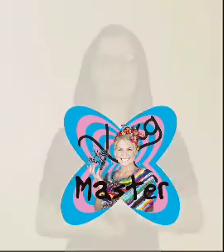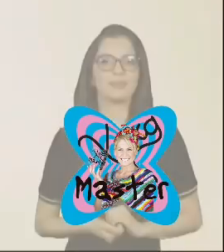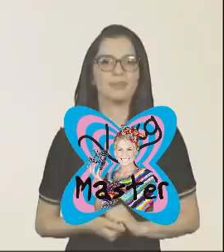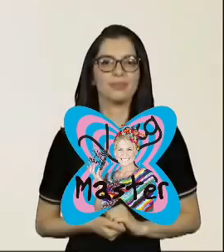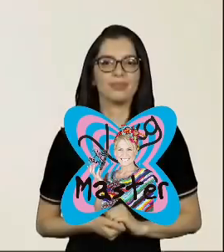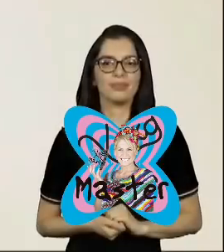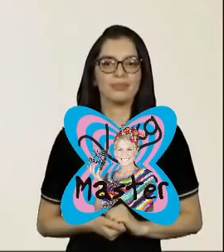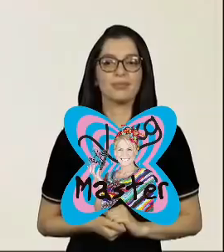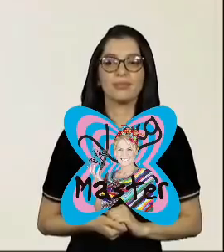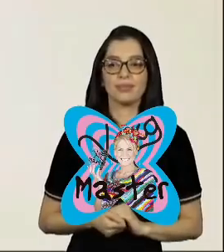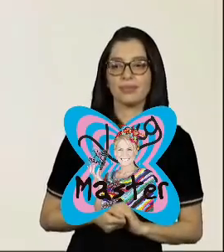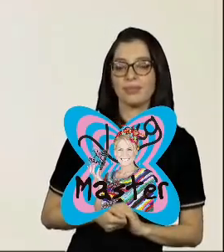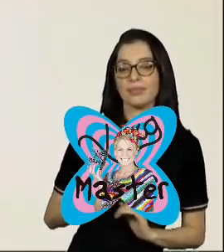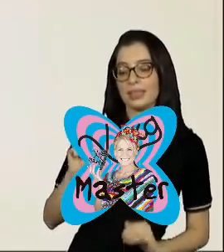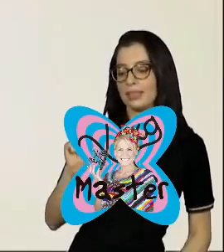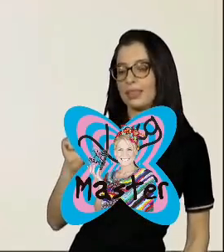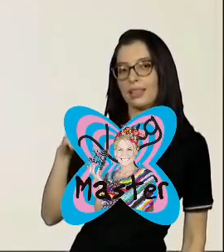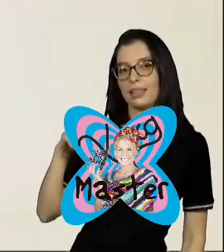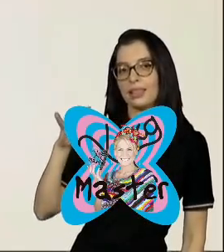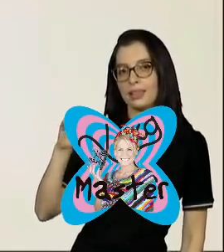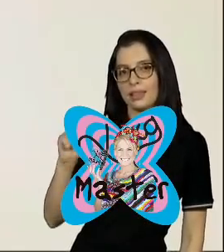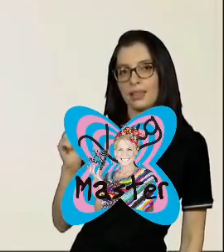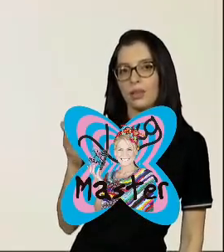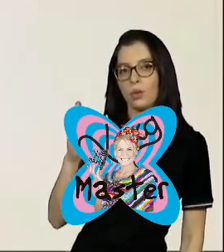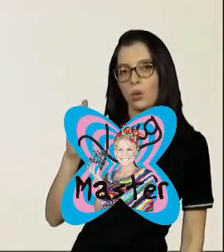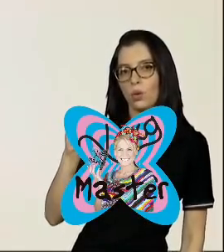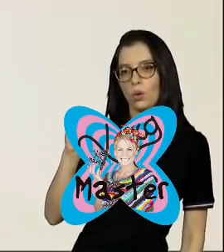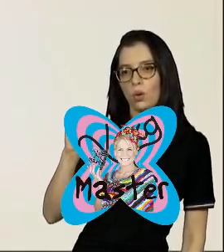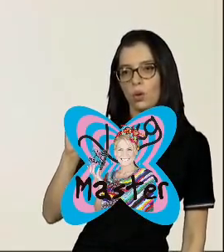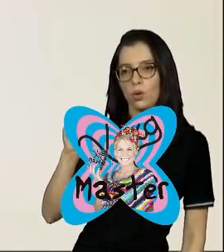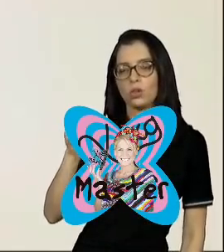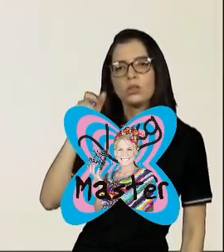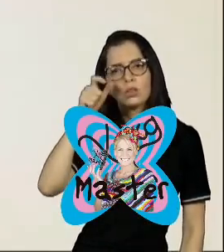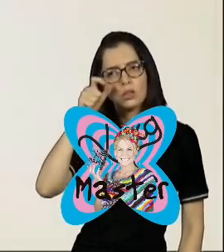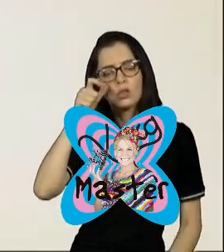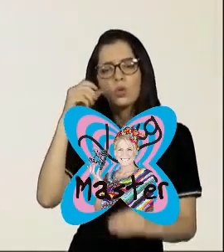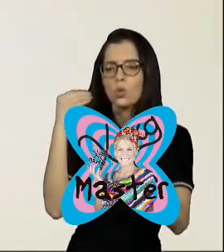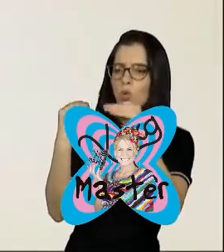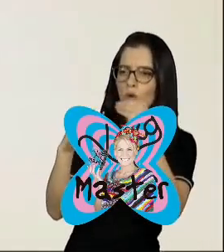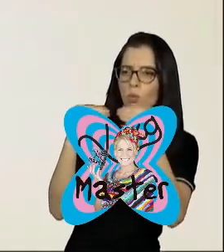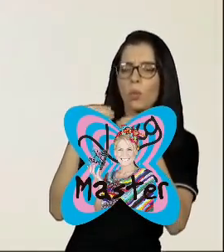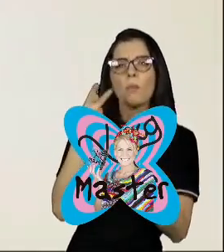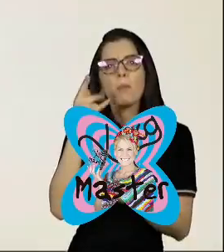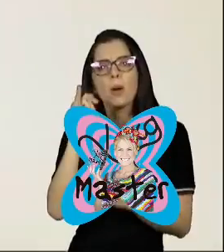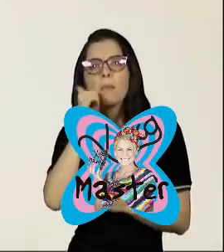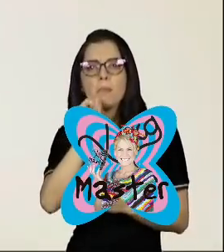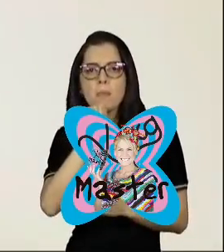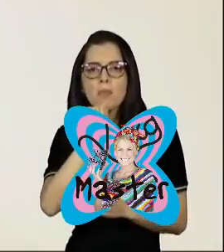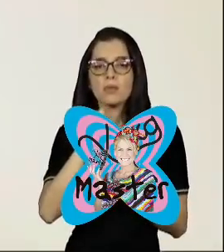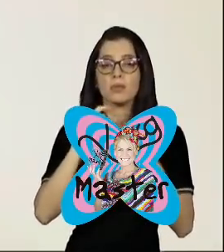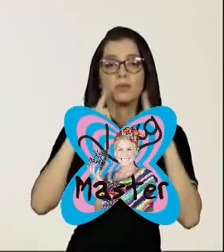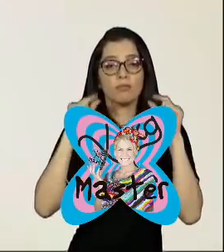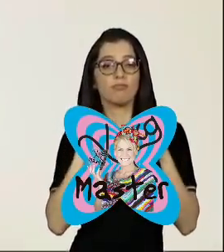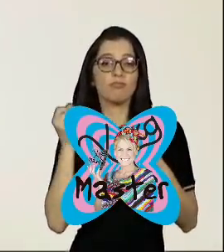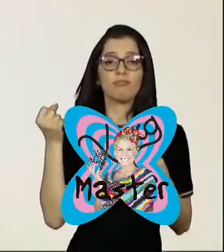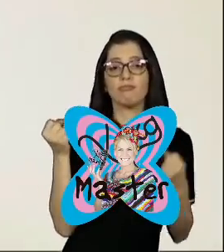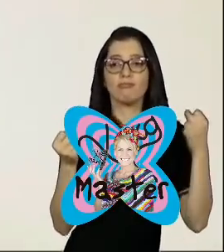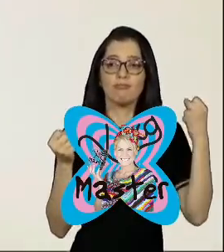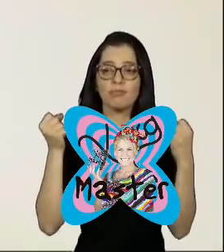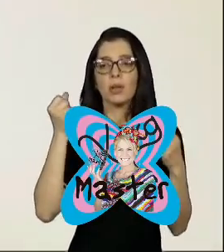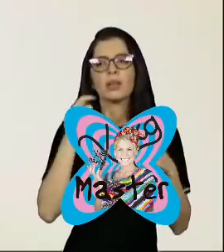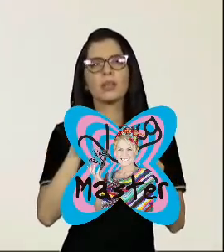hoje em Santa Rosa eu obviamente via as novelas com meus pais Chacrinha tudo que tinha